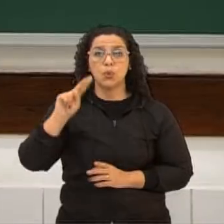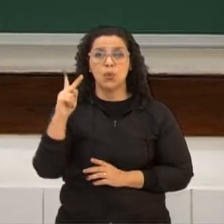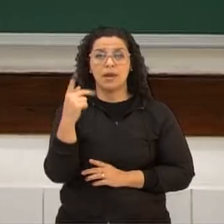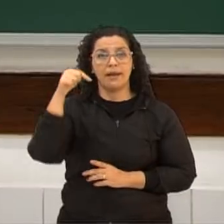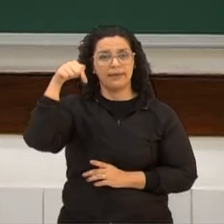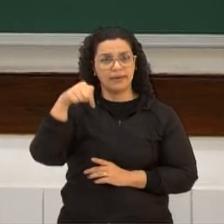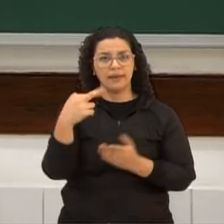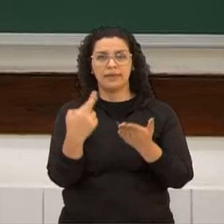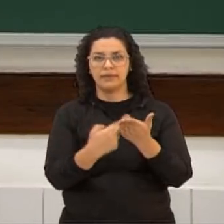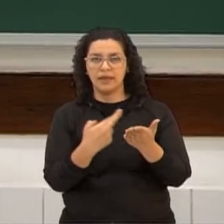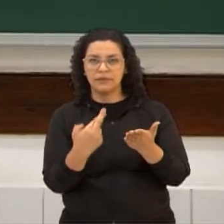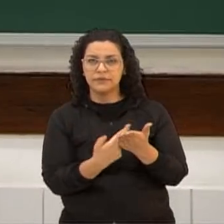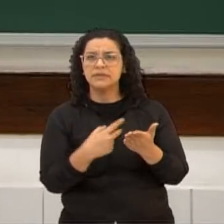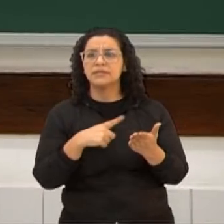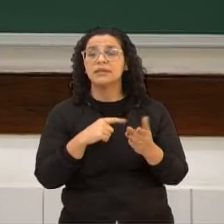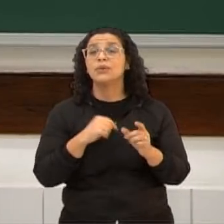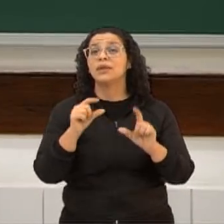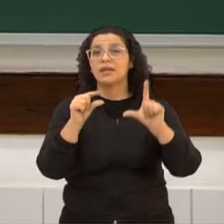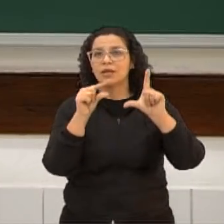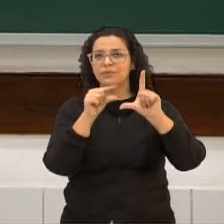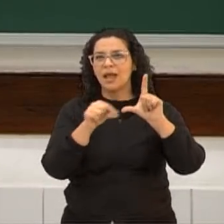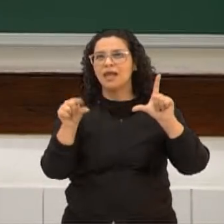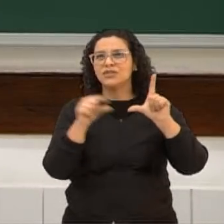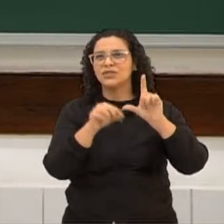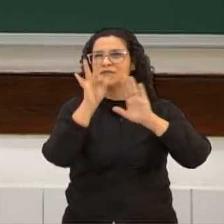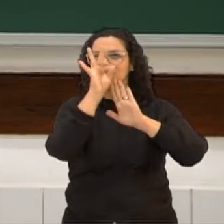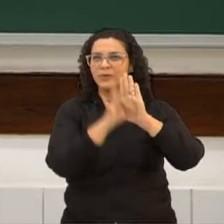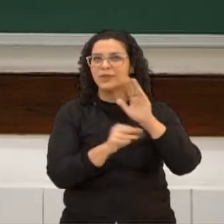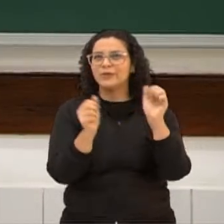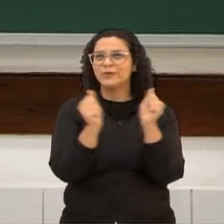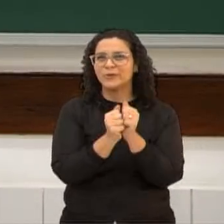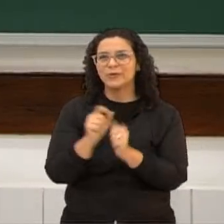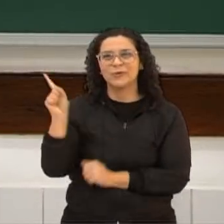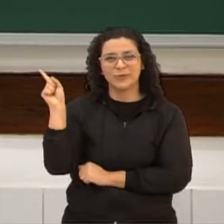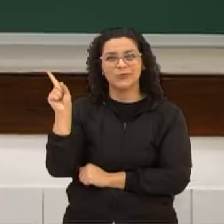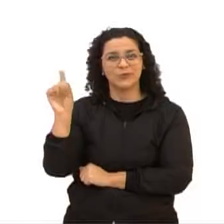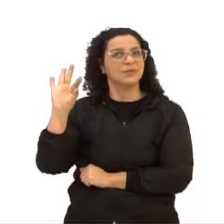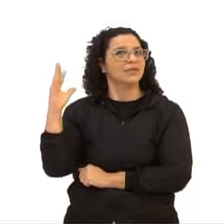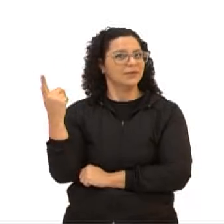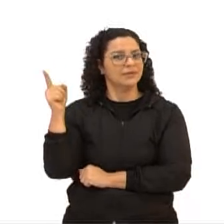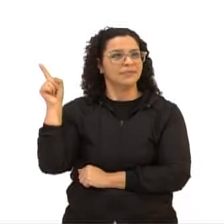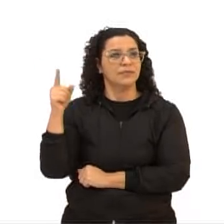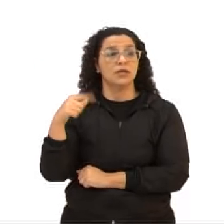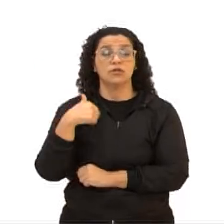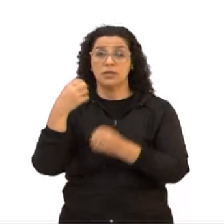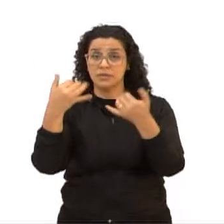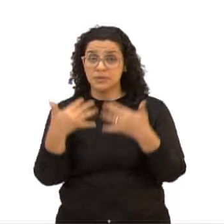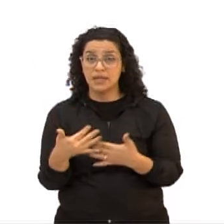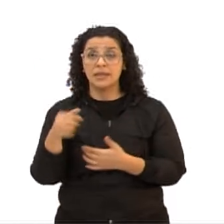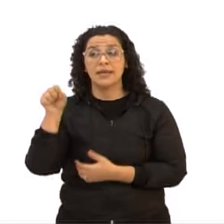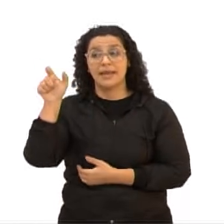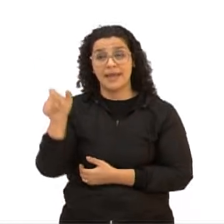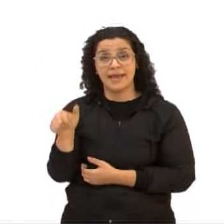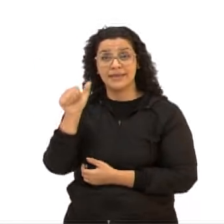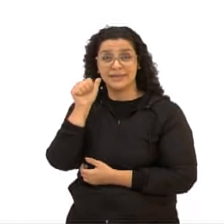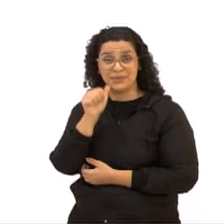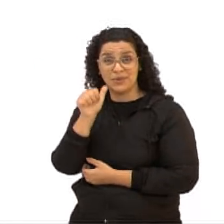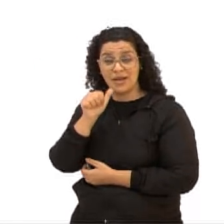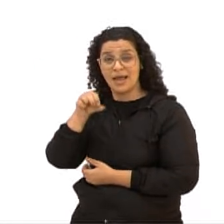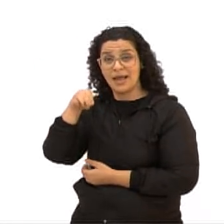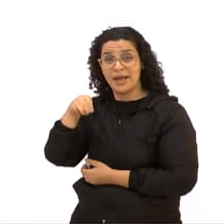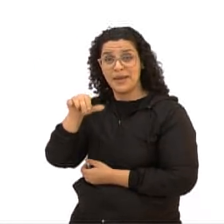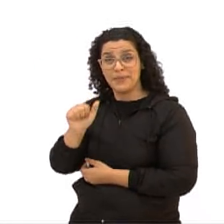na revistinha, história em quadrinho e tudo, a gente vai ver então que, na verdade, tem uma situação. Aqui, como eu falei para vocês, a Mafalda, ela trabalha essa